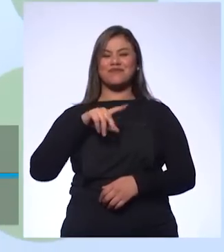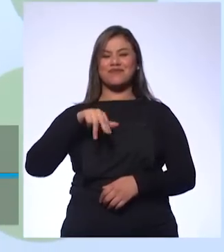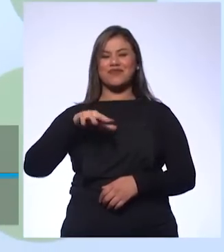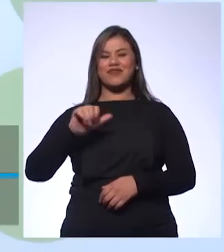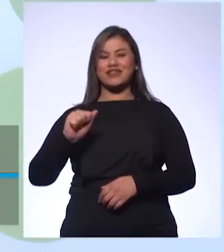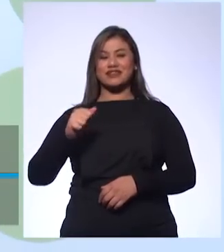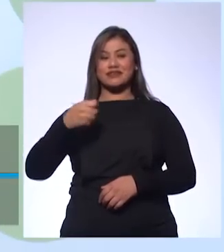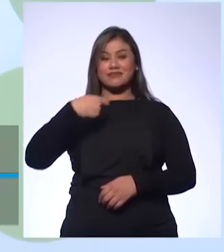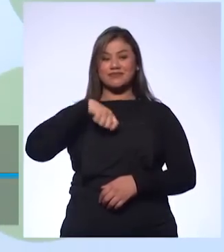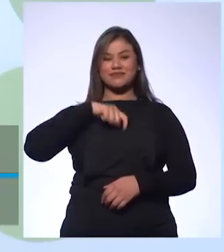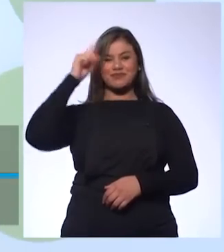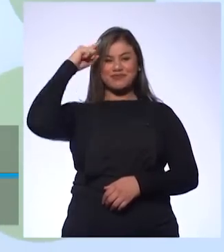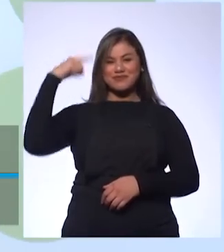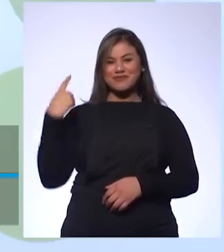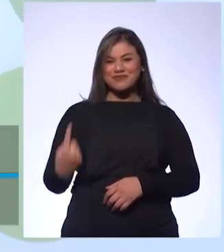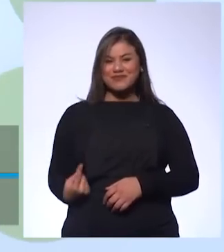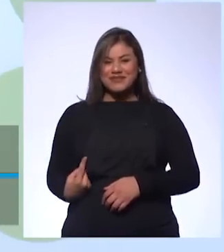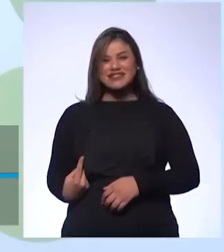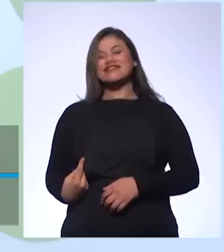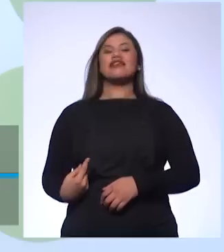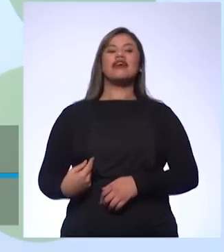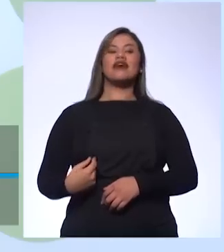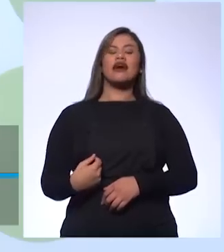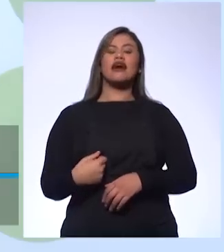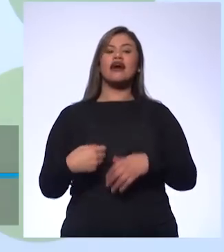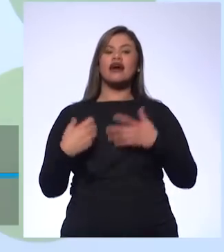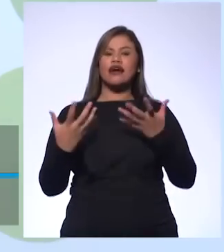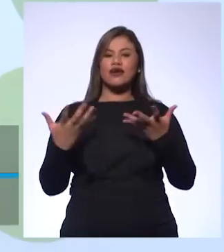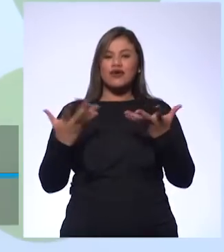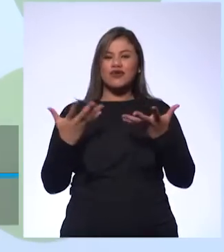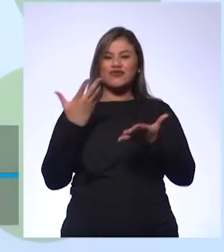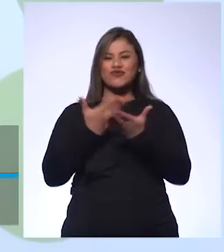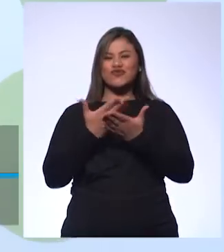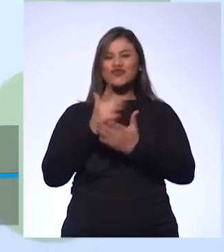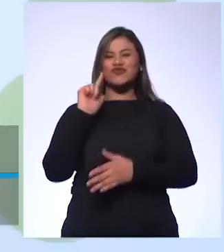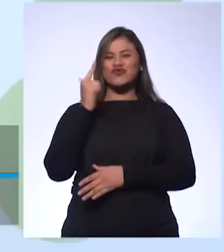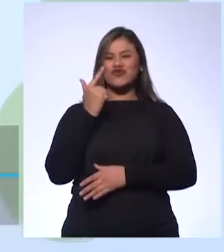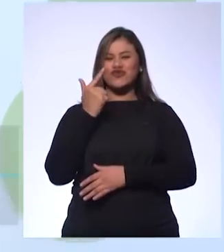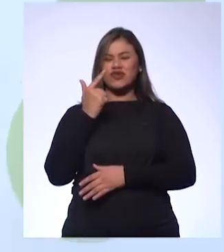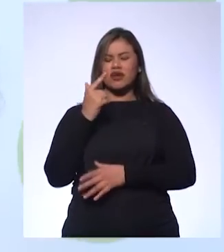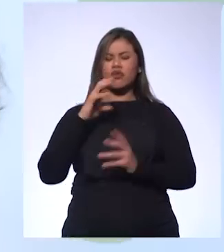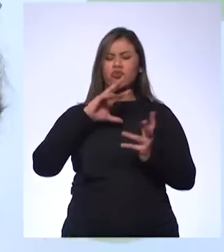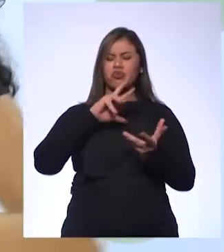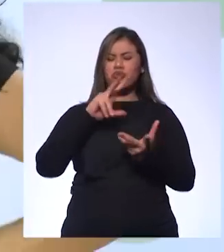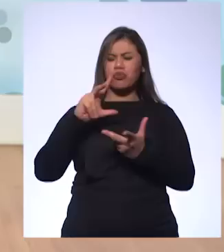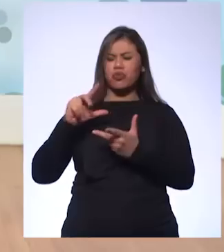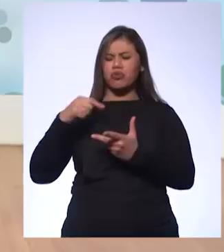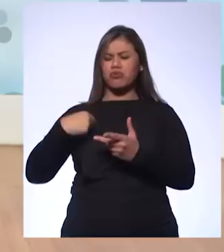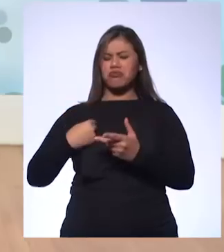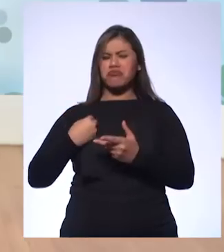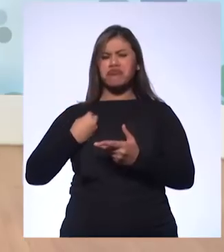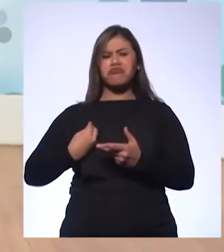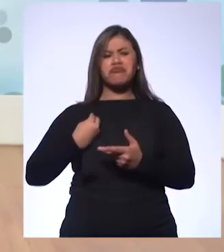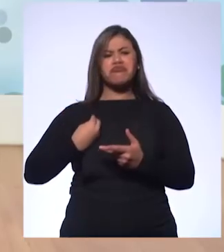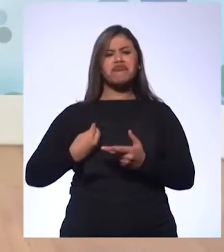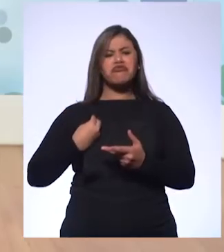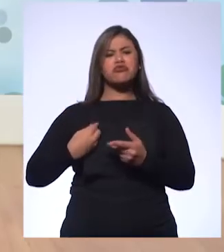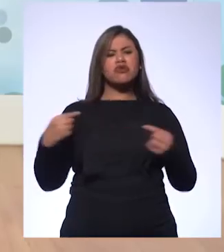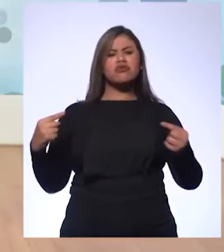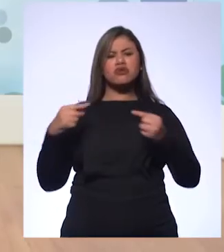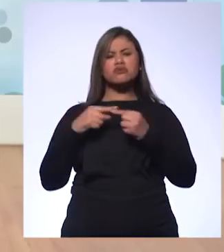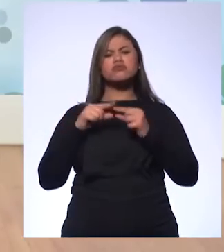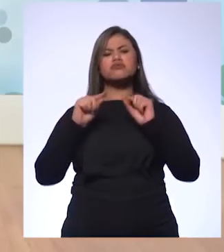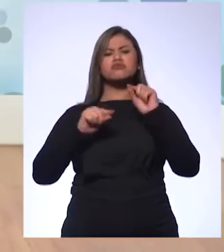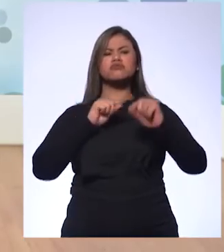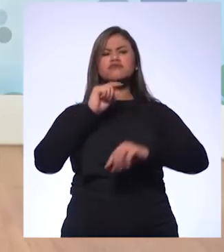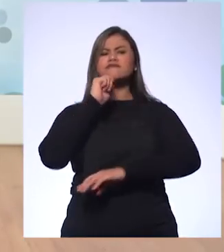geografia. O nome da aula, qual é meu lugar no mundo? Será que meu lugar é aqui, Baglini? Seu Olha, lugar é aqui?